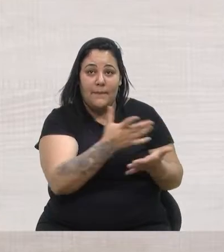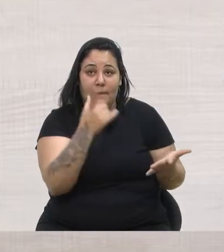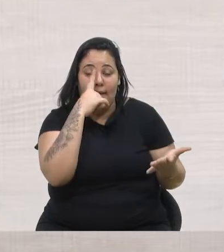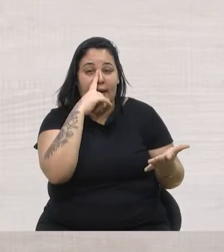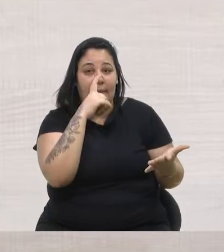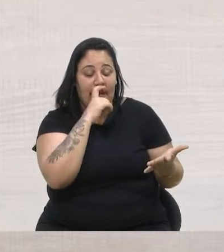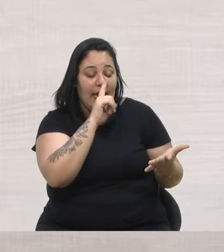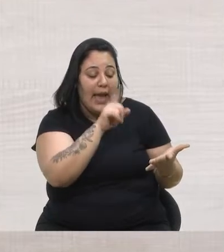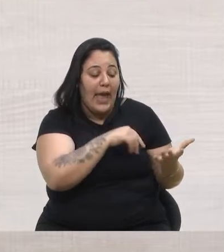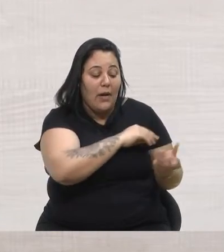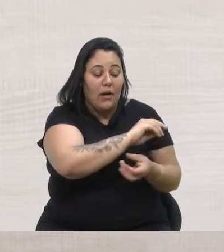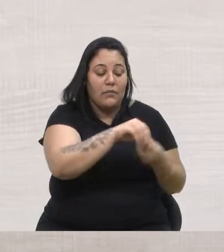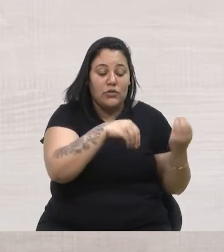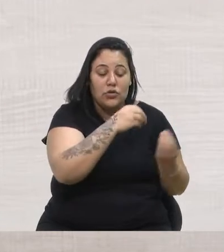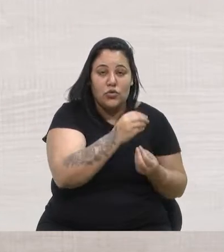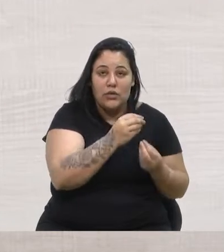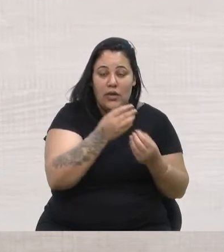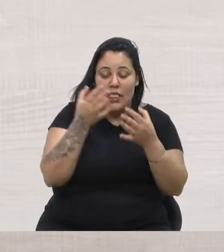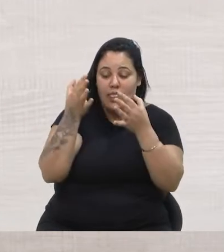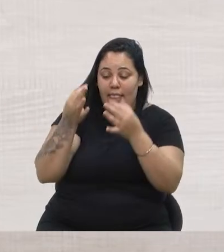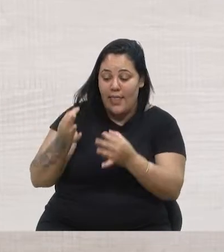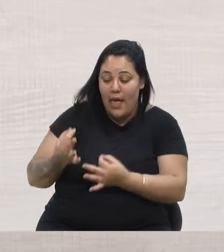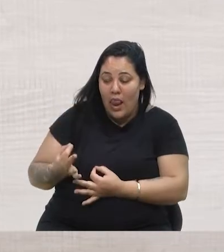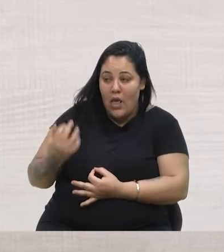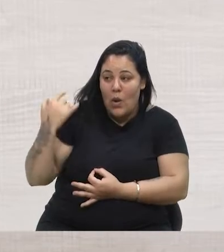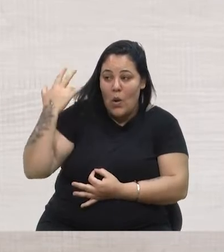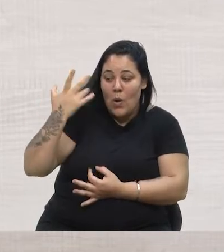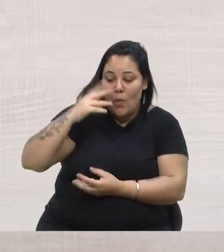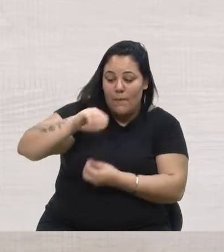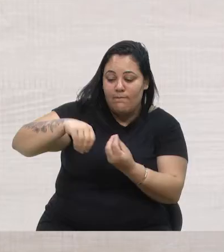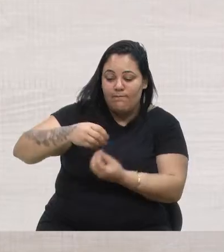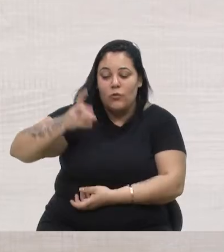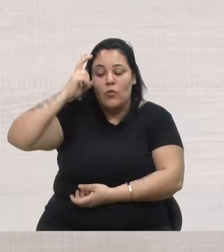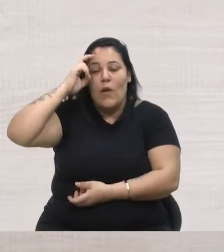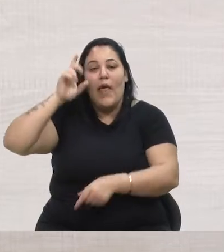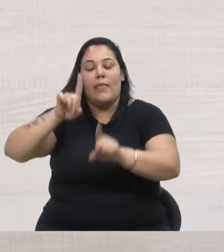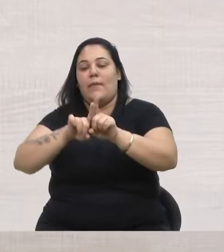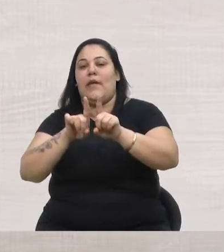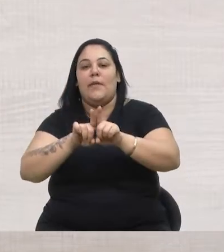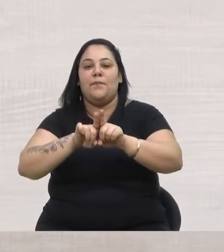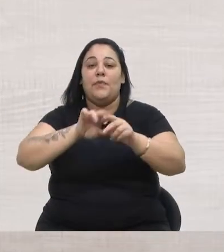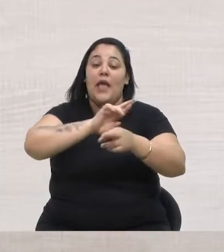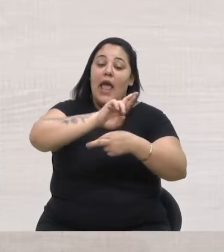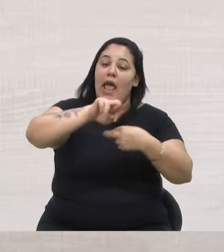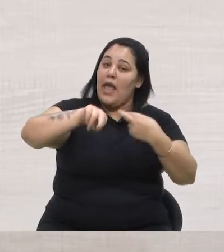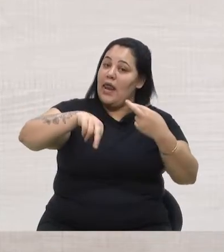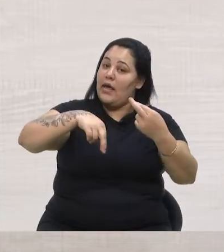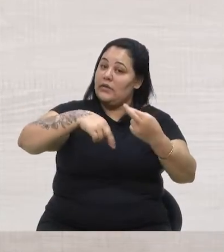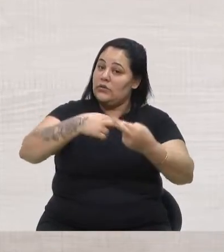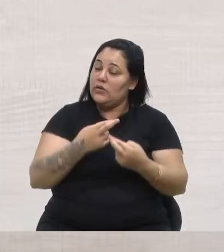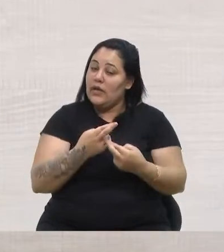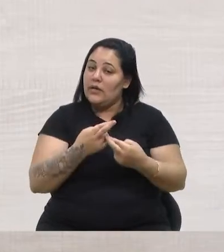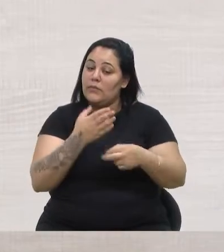que tem ali para eles é uma mistura de aspectos históricos e culturais